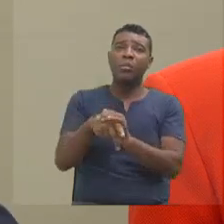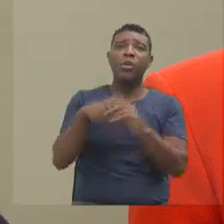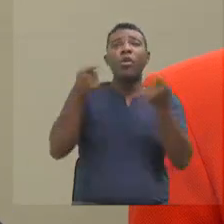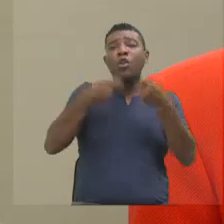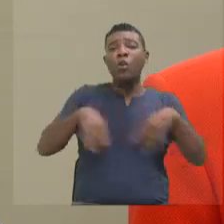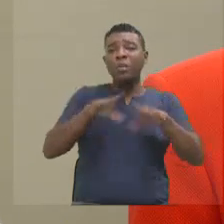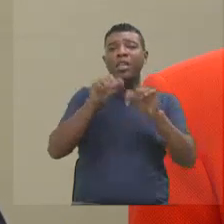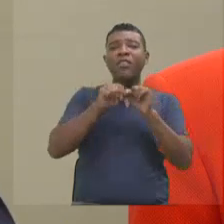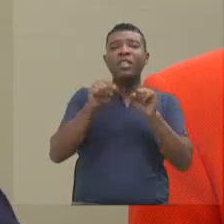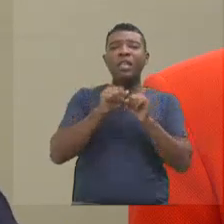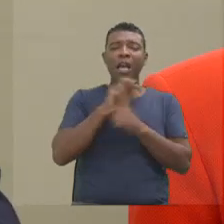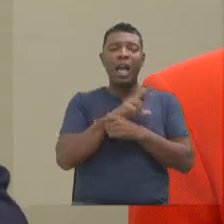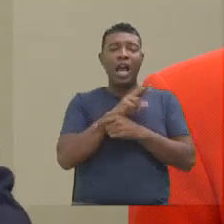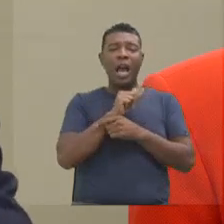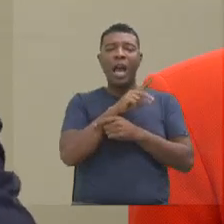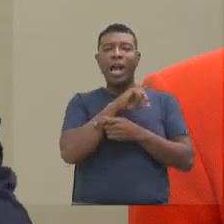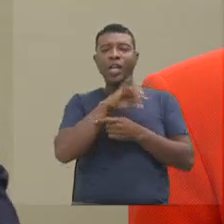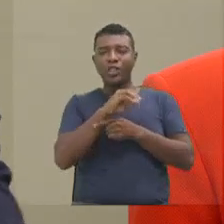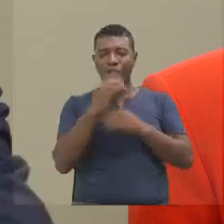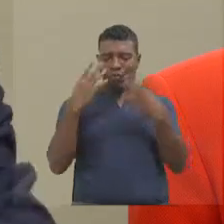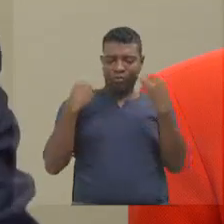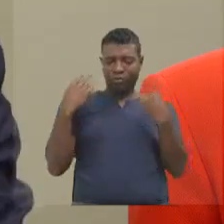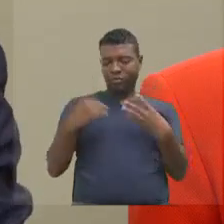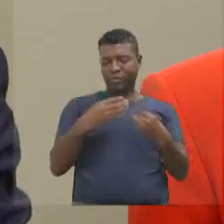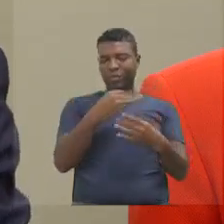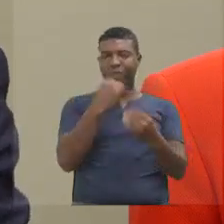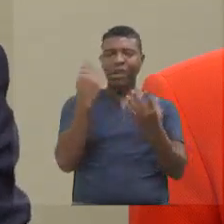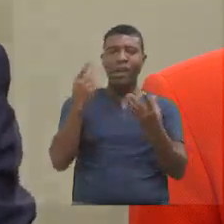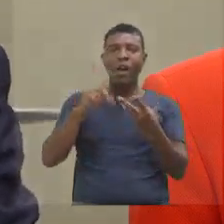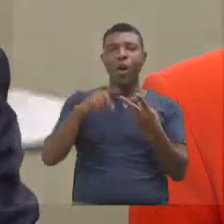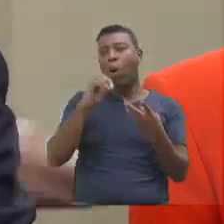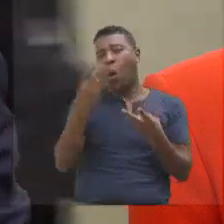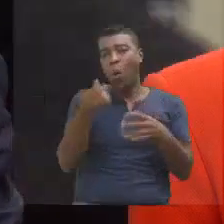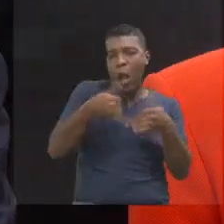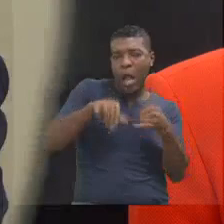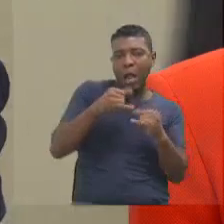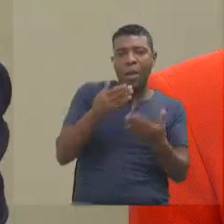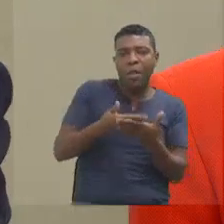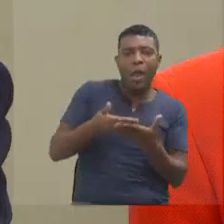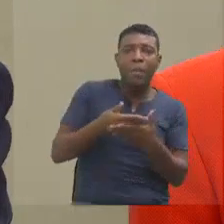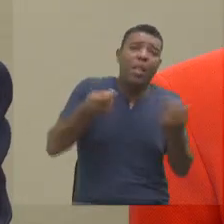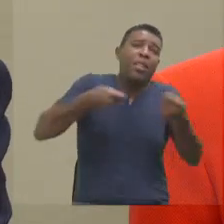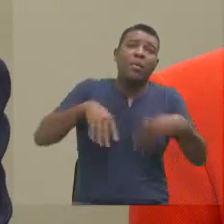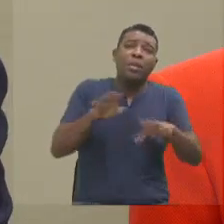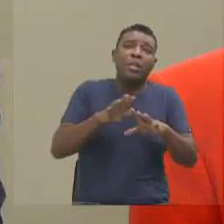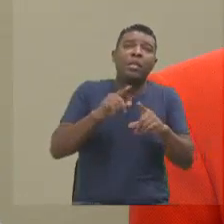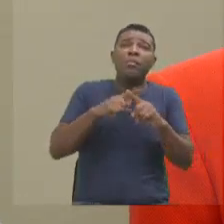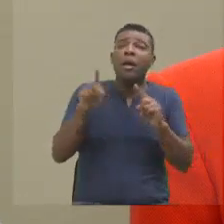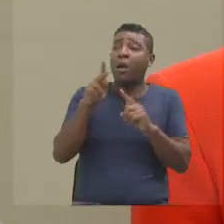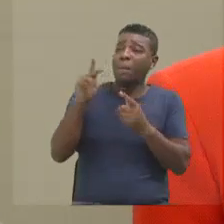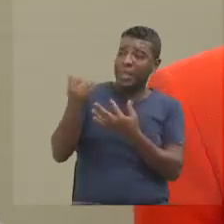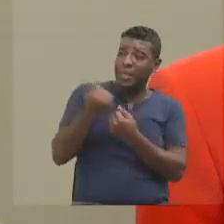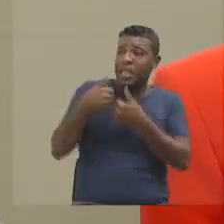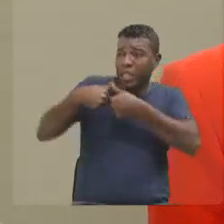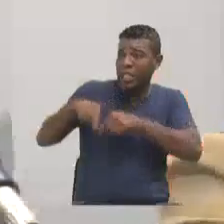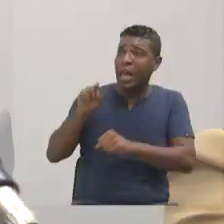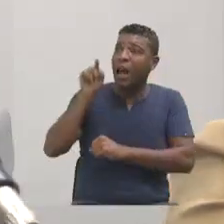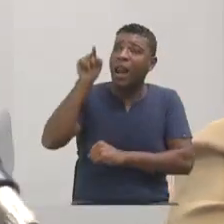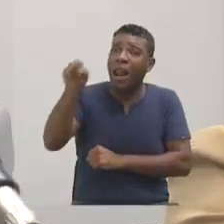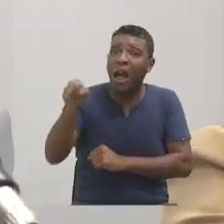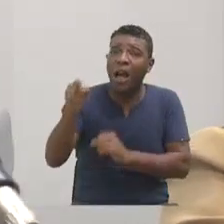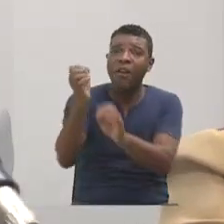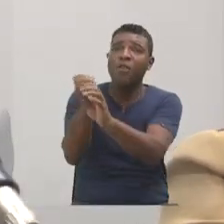rádio nem quimioterapia que apenas a cirurgia já é curativo paciente só que esse paciente tá lá superlotando